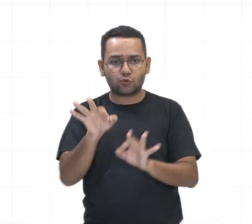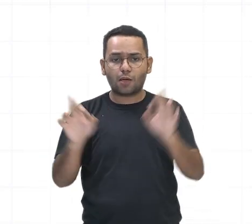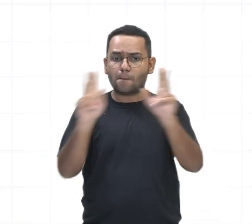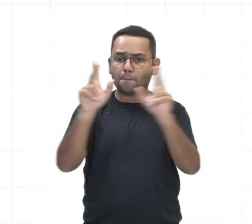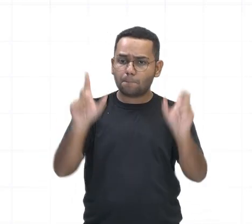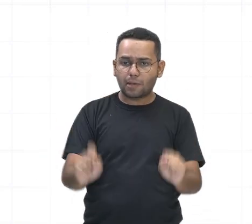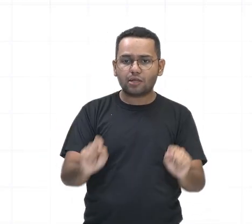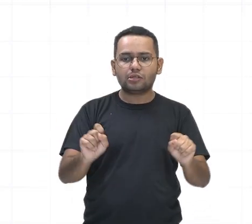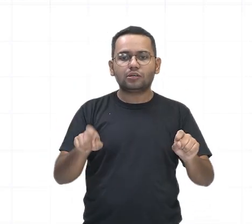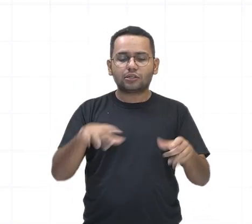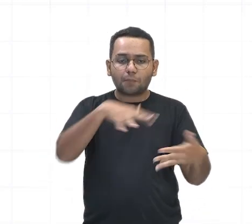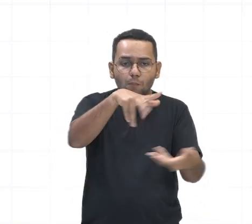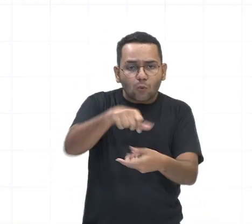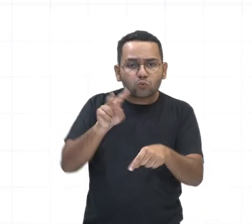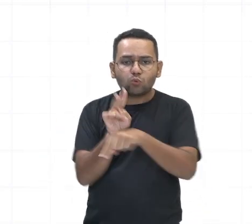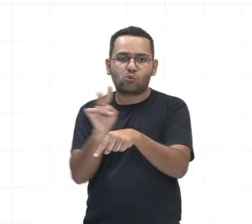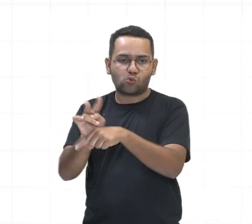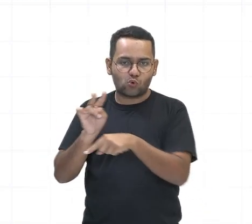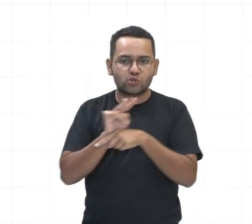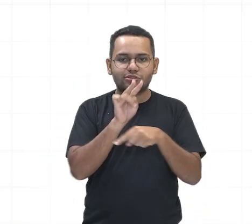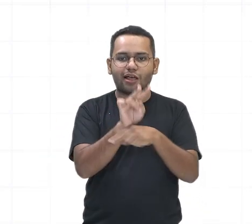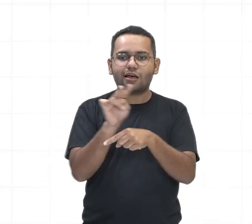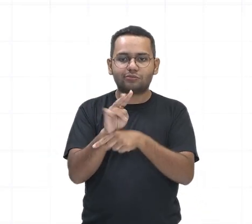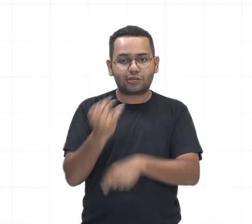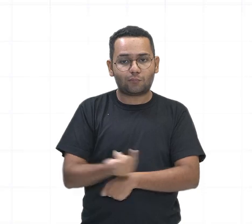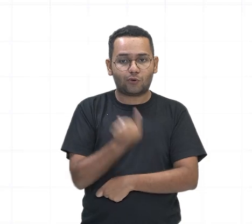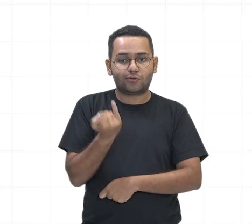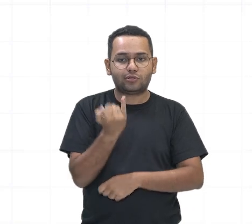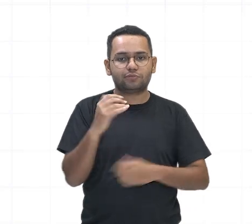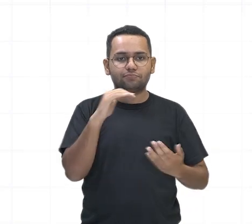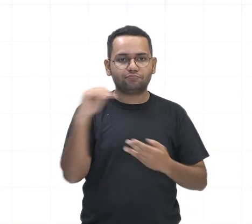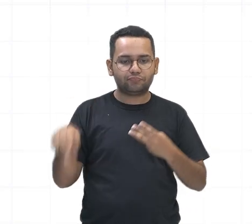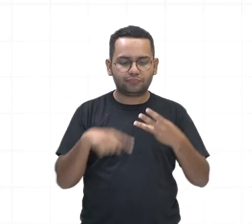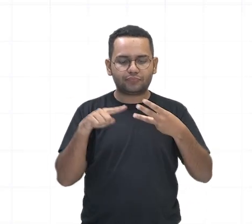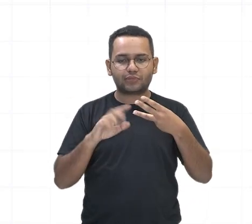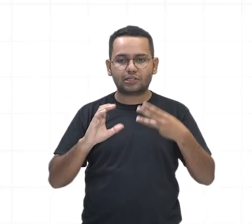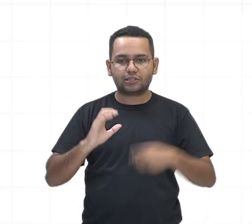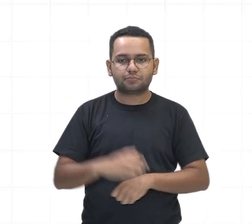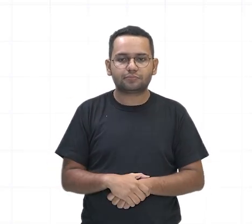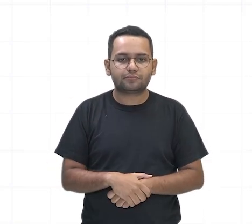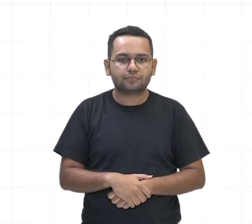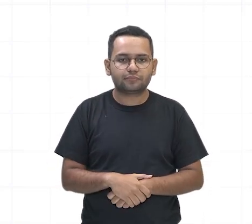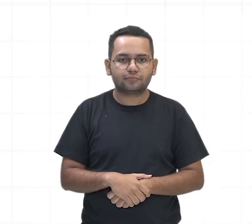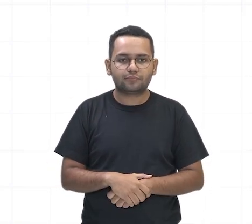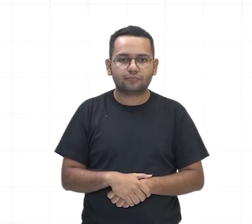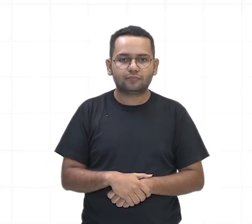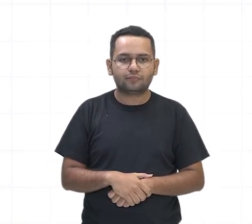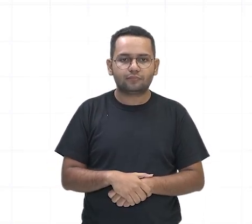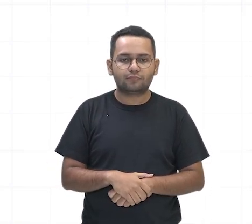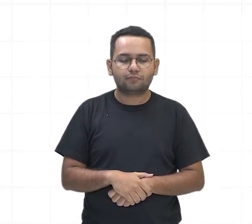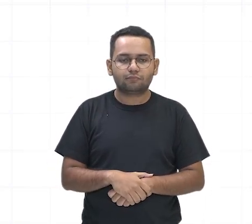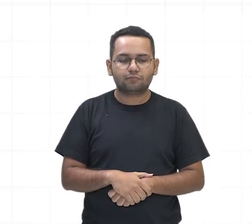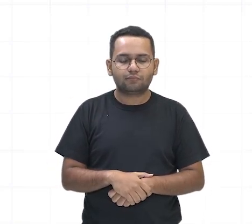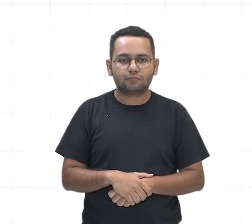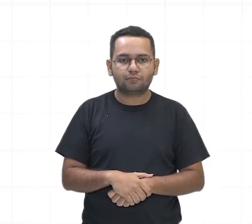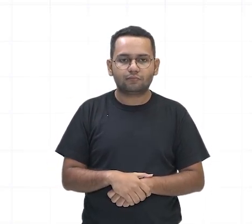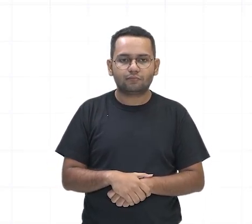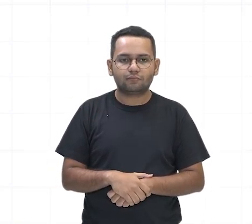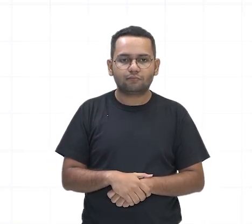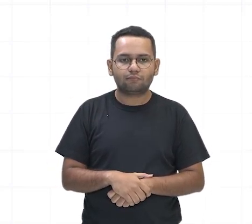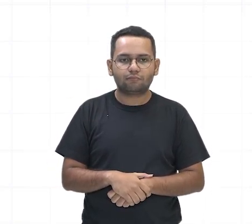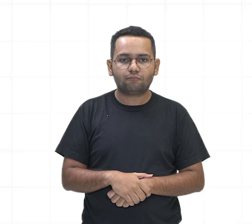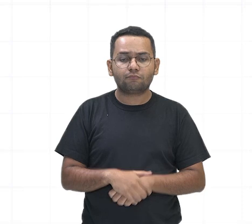da terra, que deve se dar de forma incondicional. E letra C. Nossas tradições